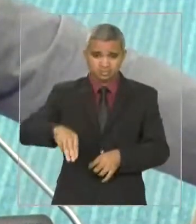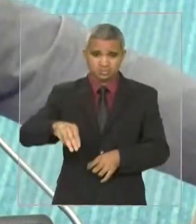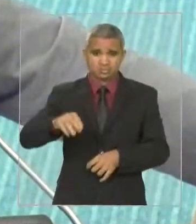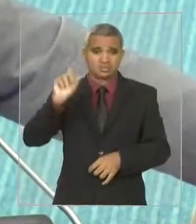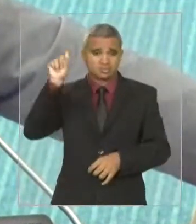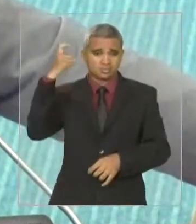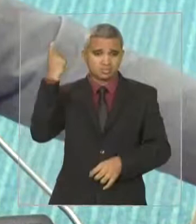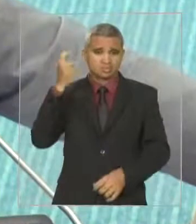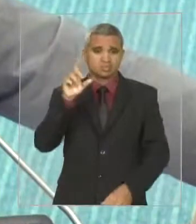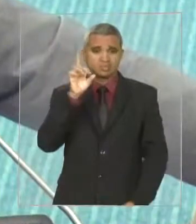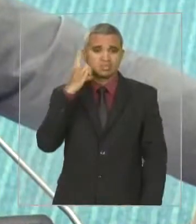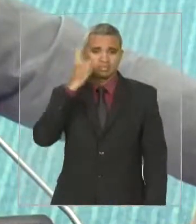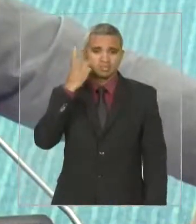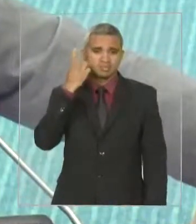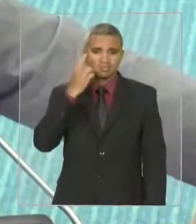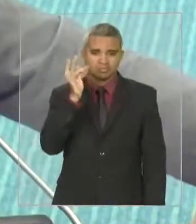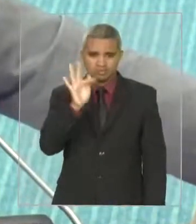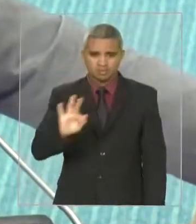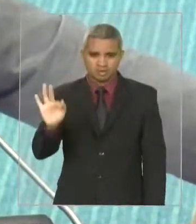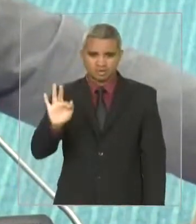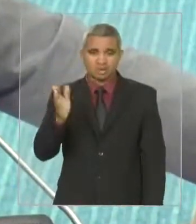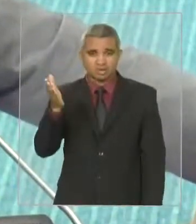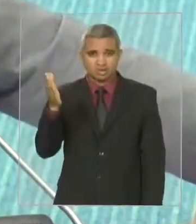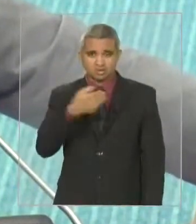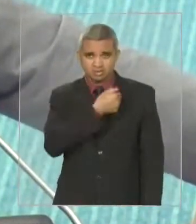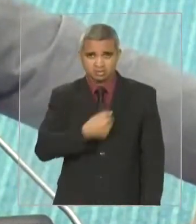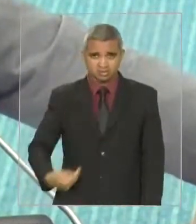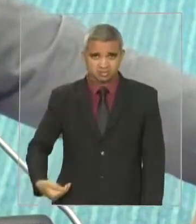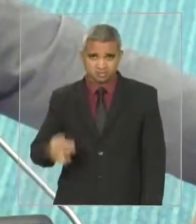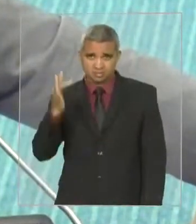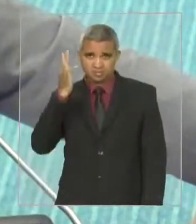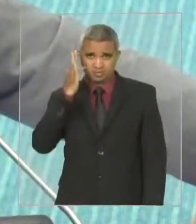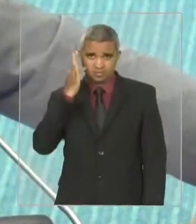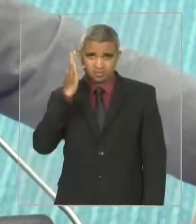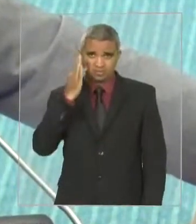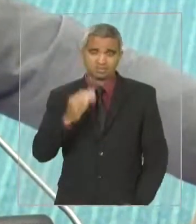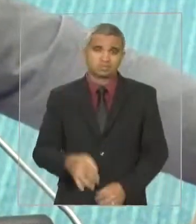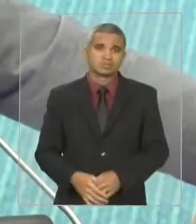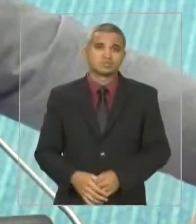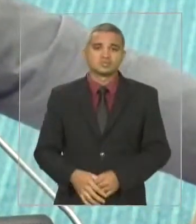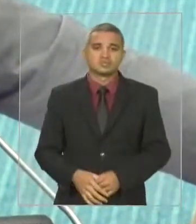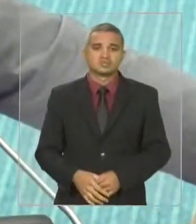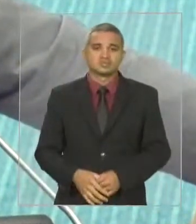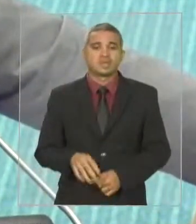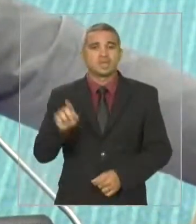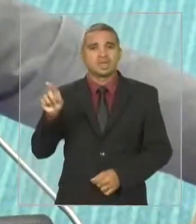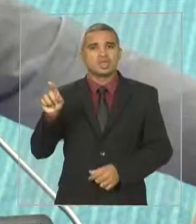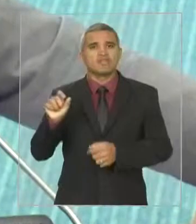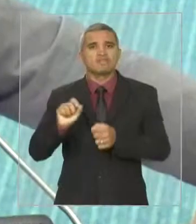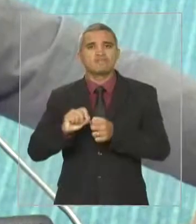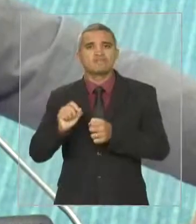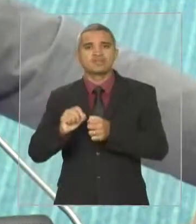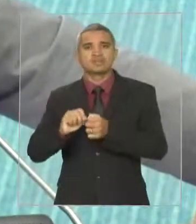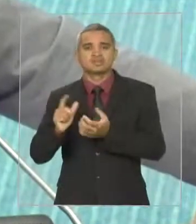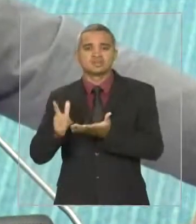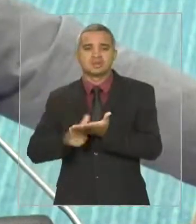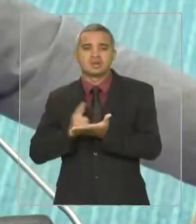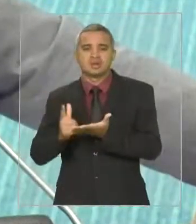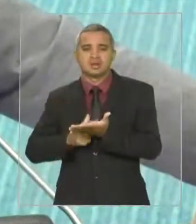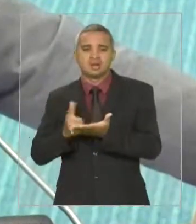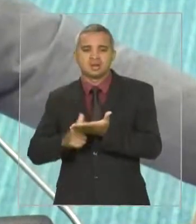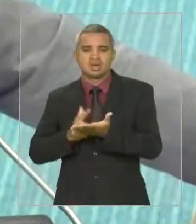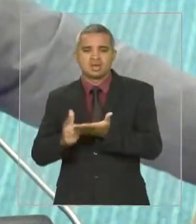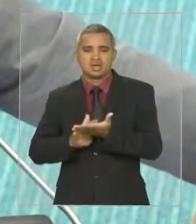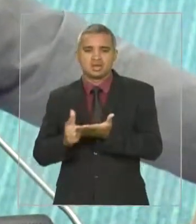federal, governador Flávio Dino, foi até publicado um livro no qual ele falava